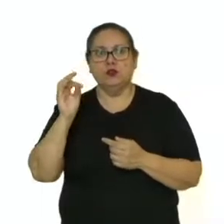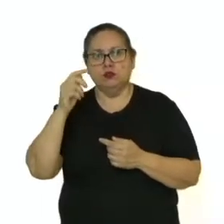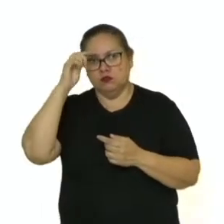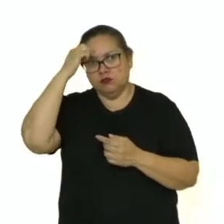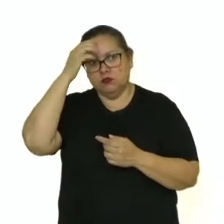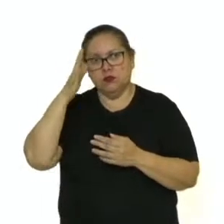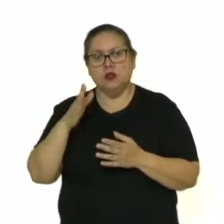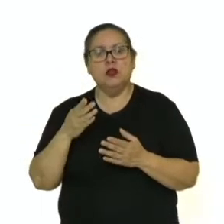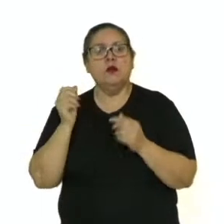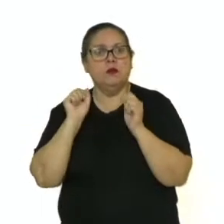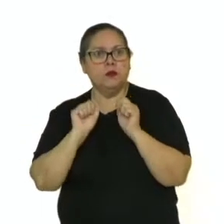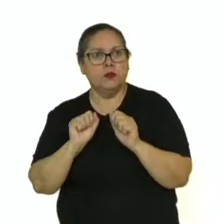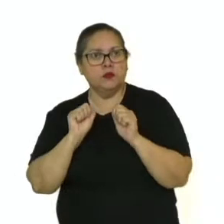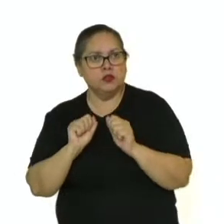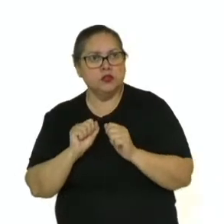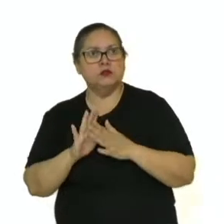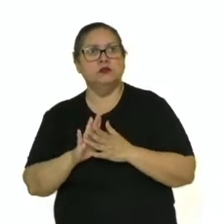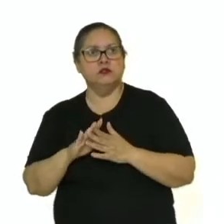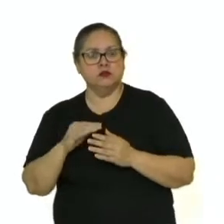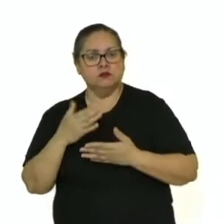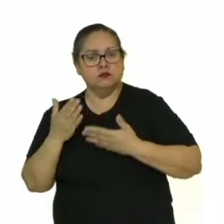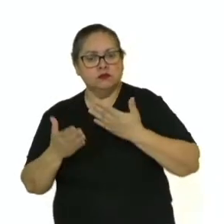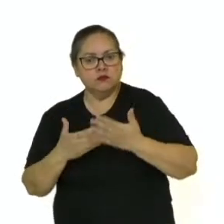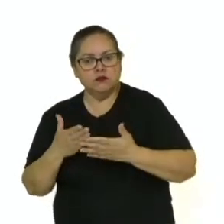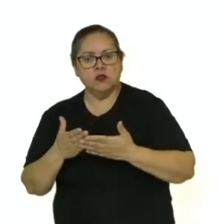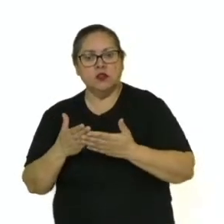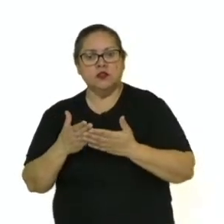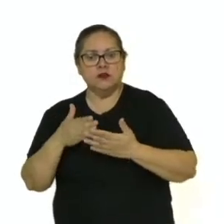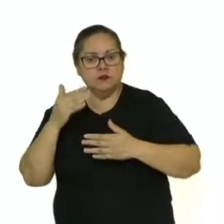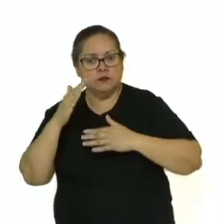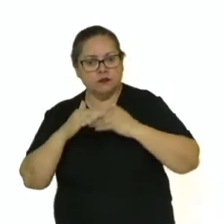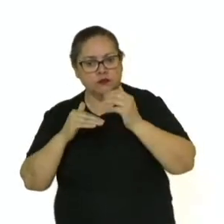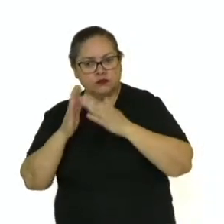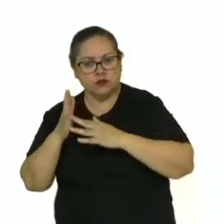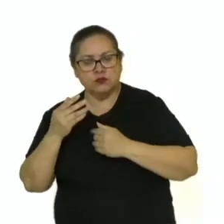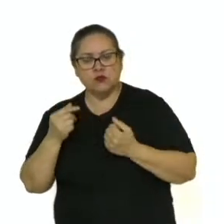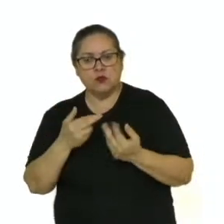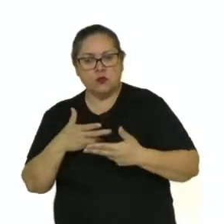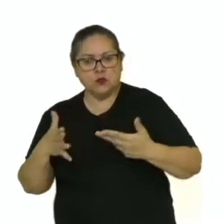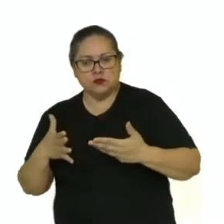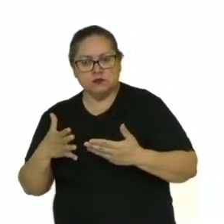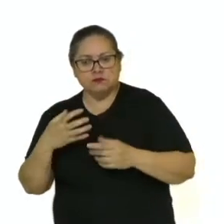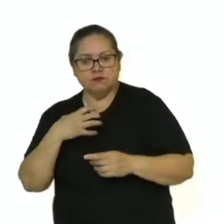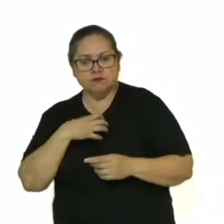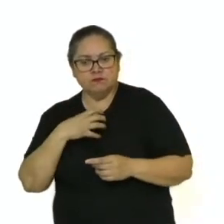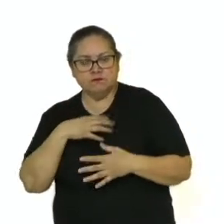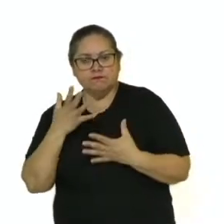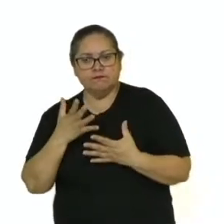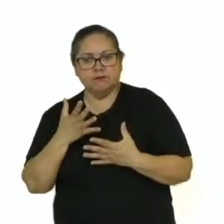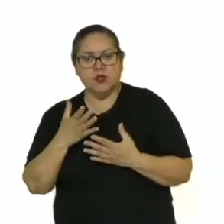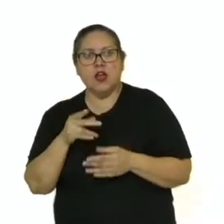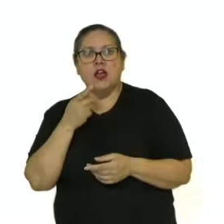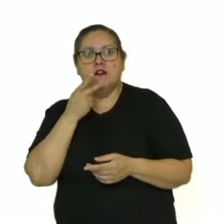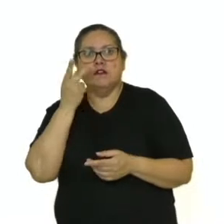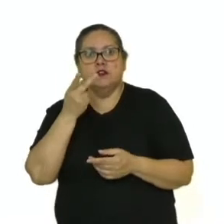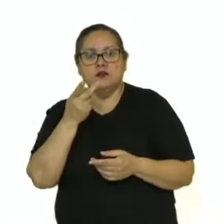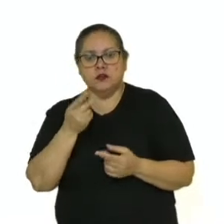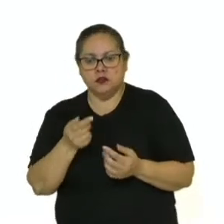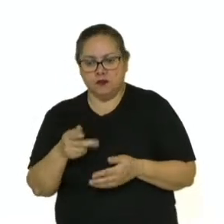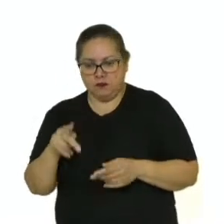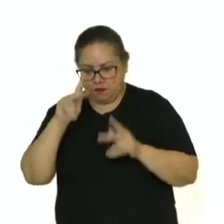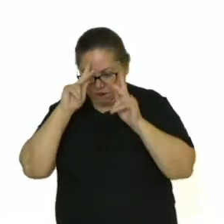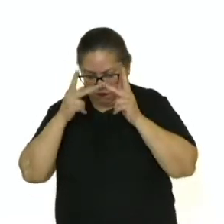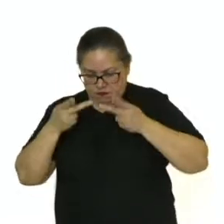é a capacidade ou a possibilidade de agir, de produzir efeitos. Tanto pode ser referida a